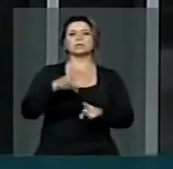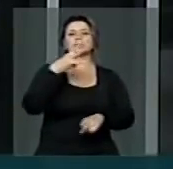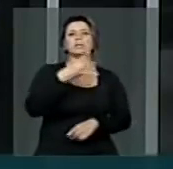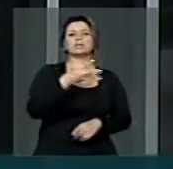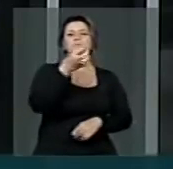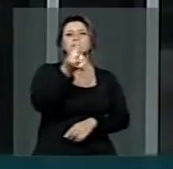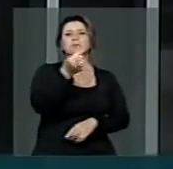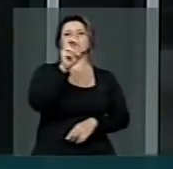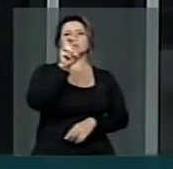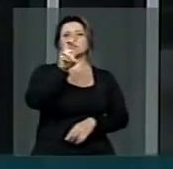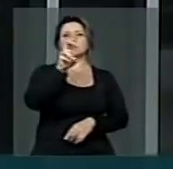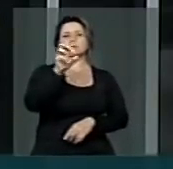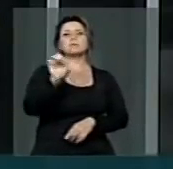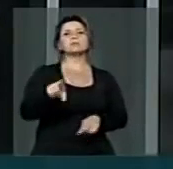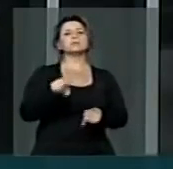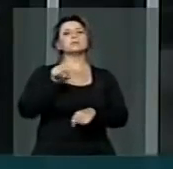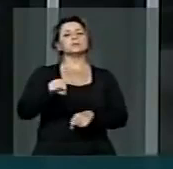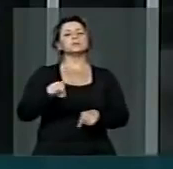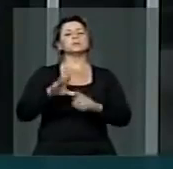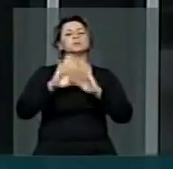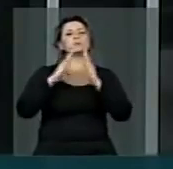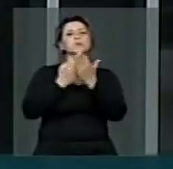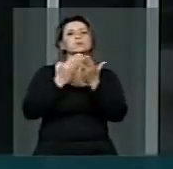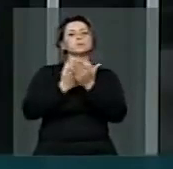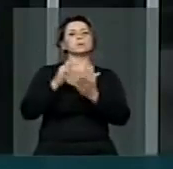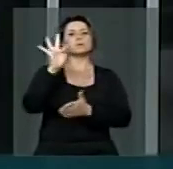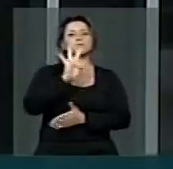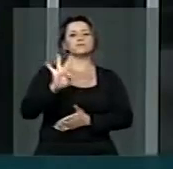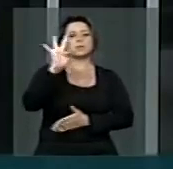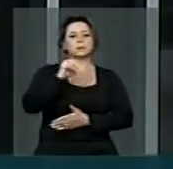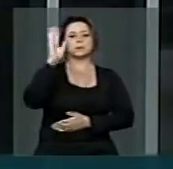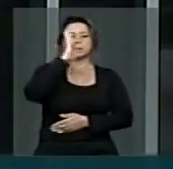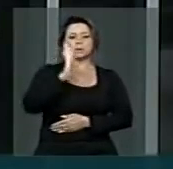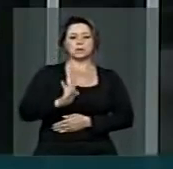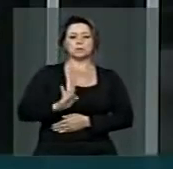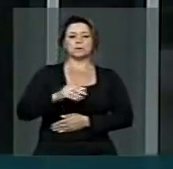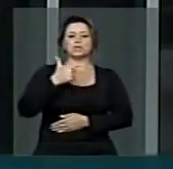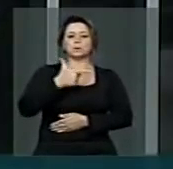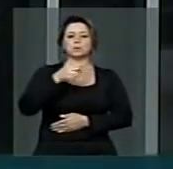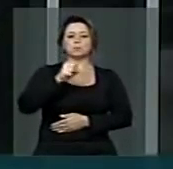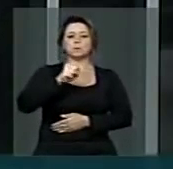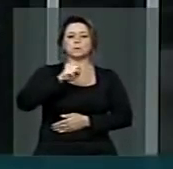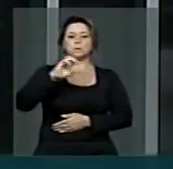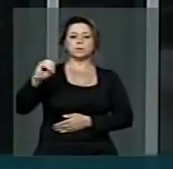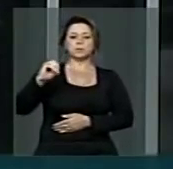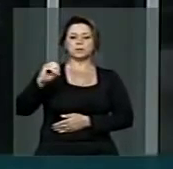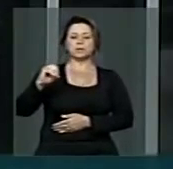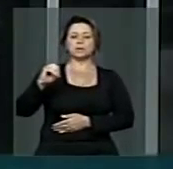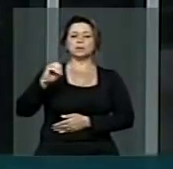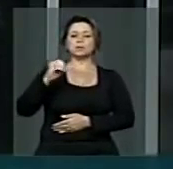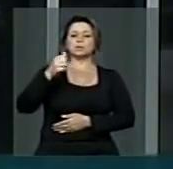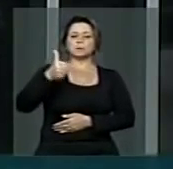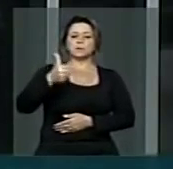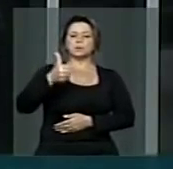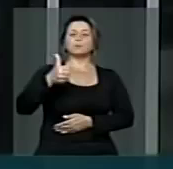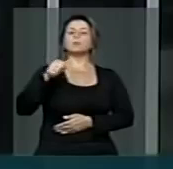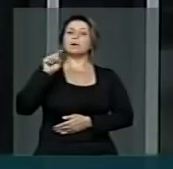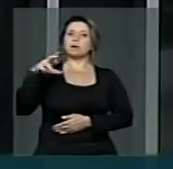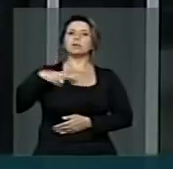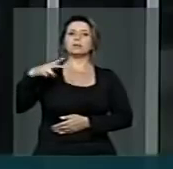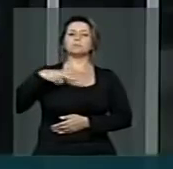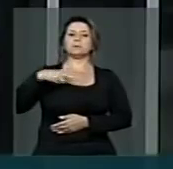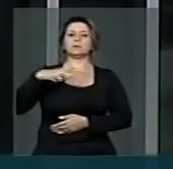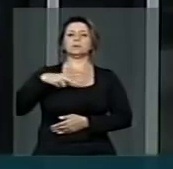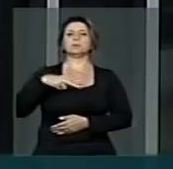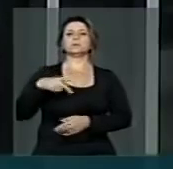3.365 instituições de ensino superior do Brasil, nada menos que 2.081 são particulares. Dos mais de